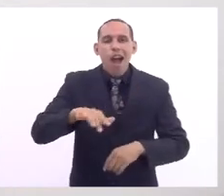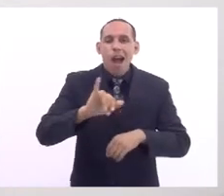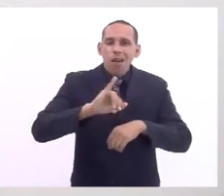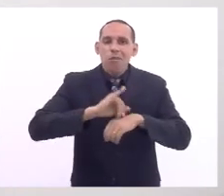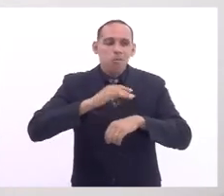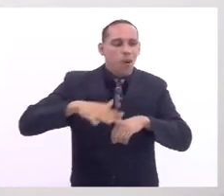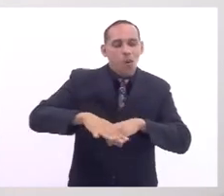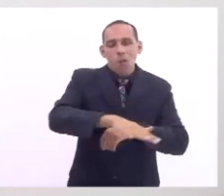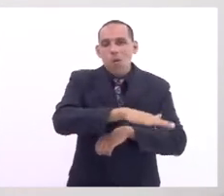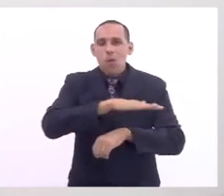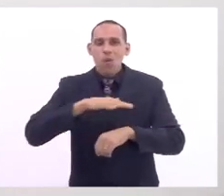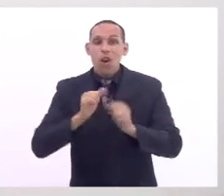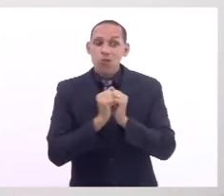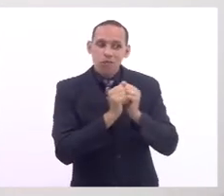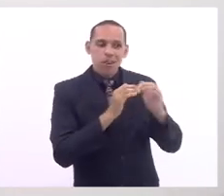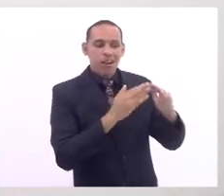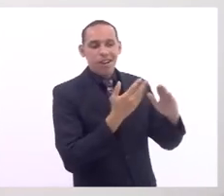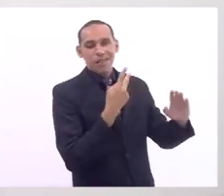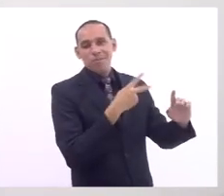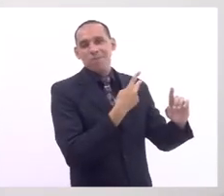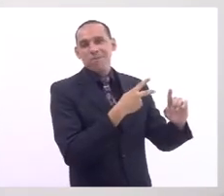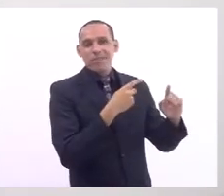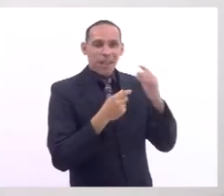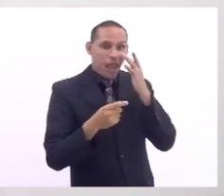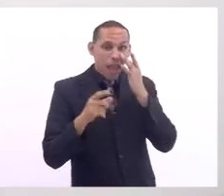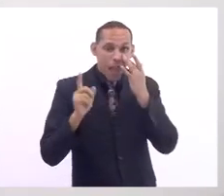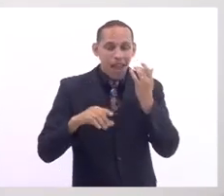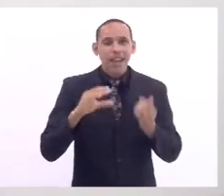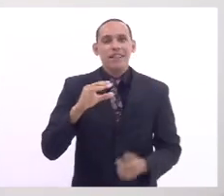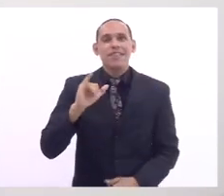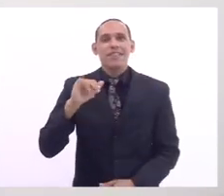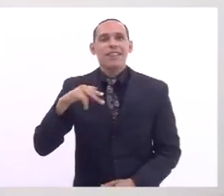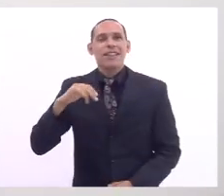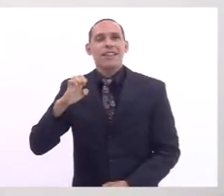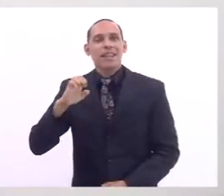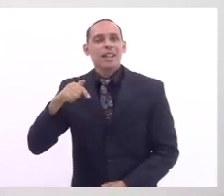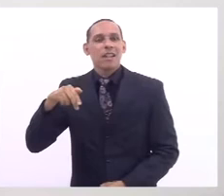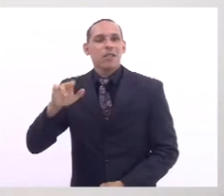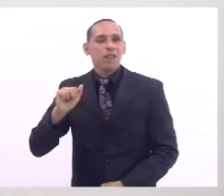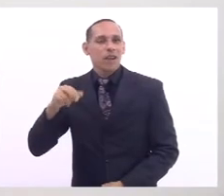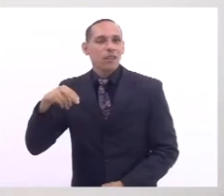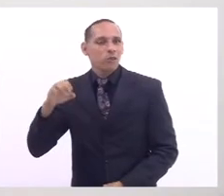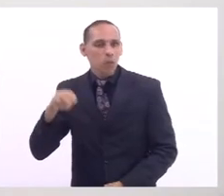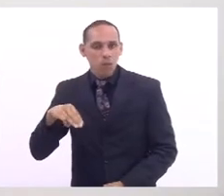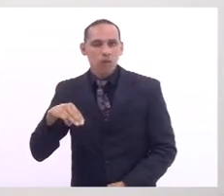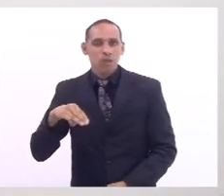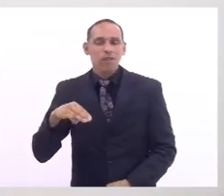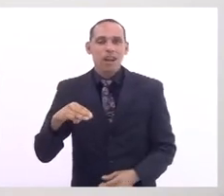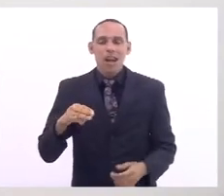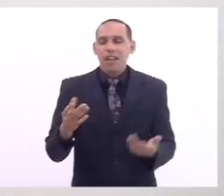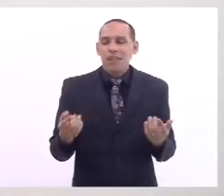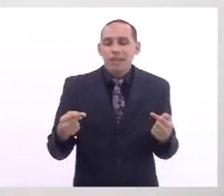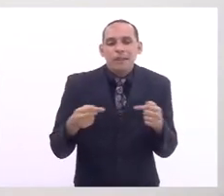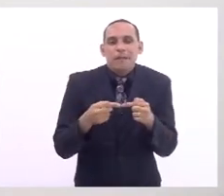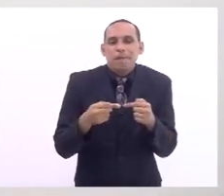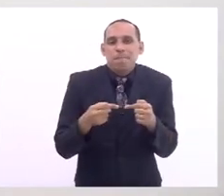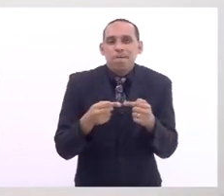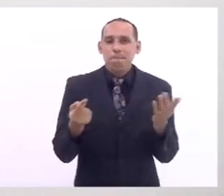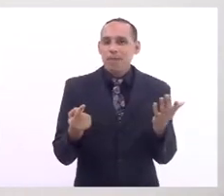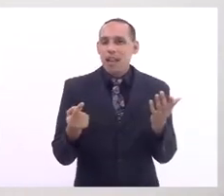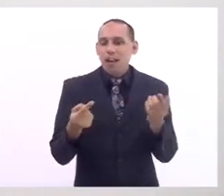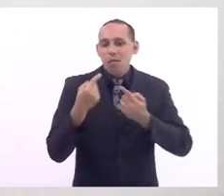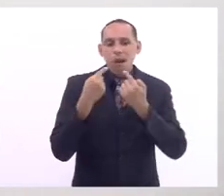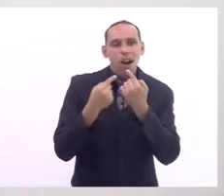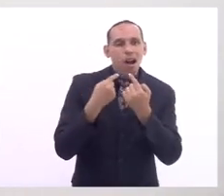a casa né para gente é uma condição sine qua non esse diálogo e essa construção conjunta em torno dessa agenda